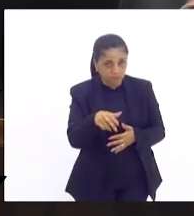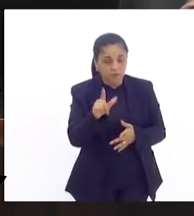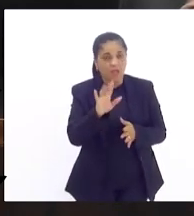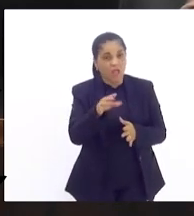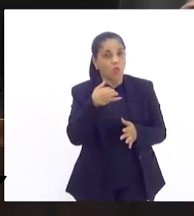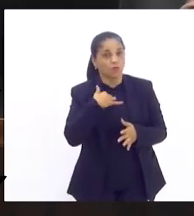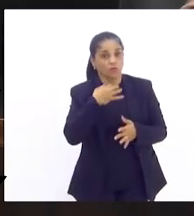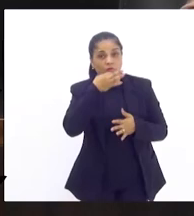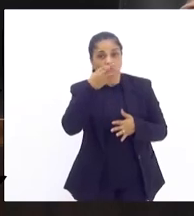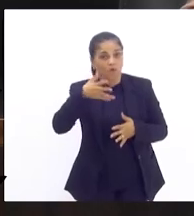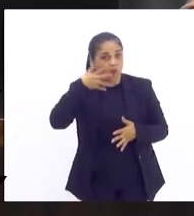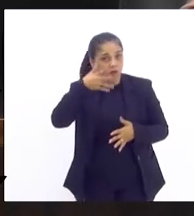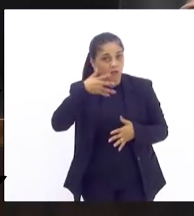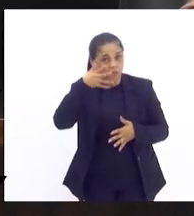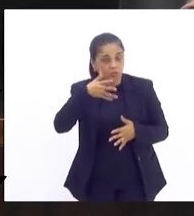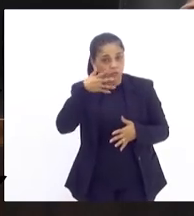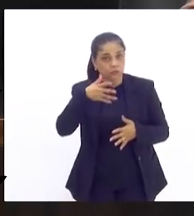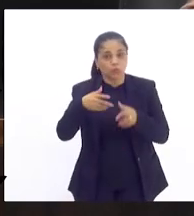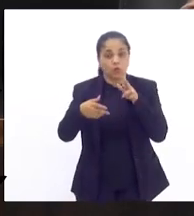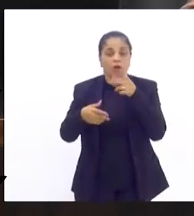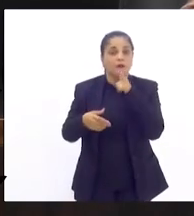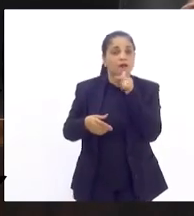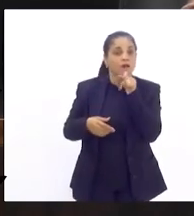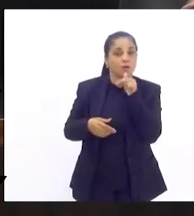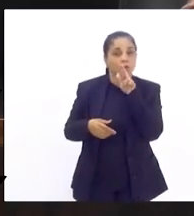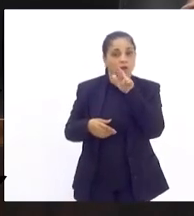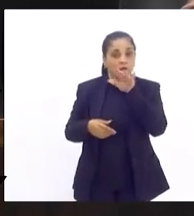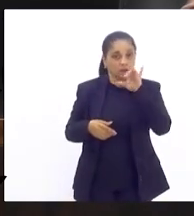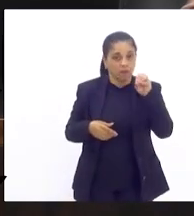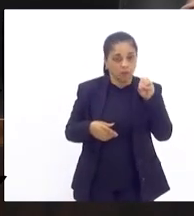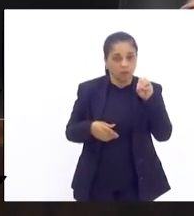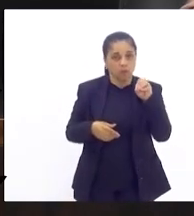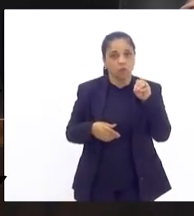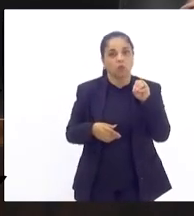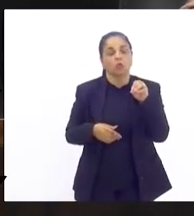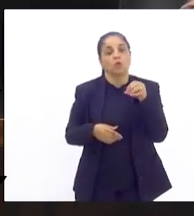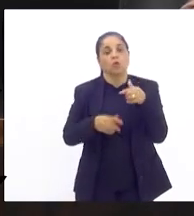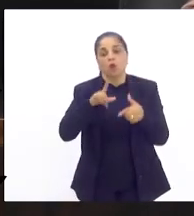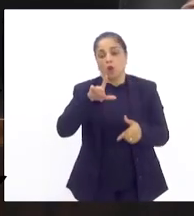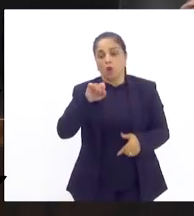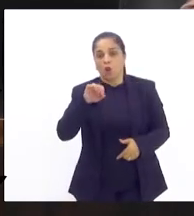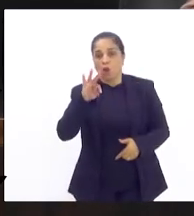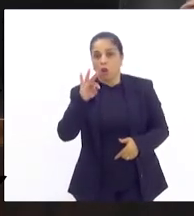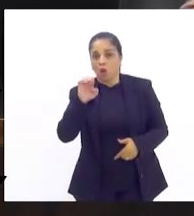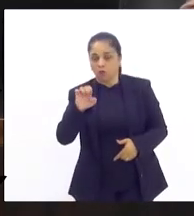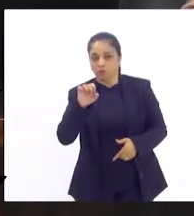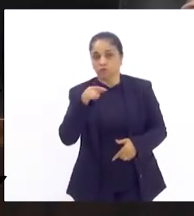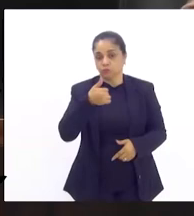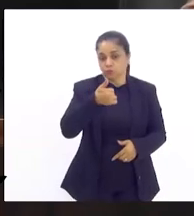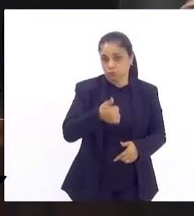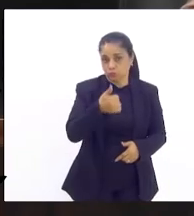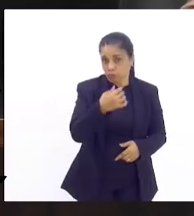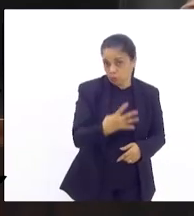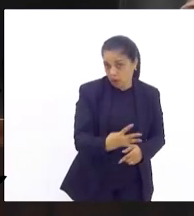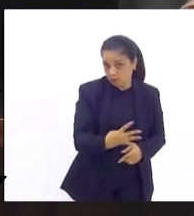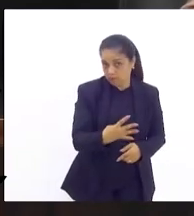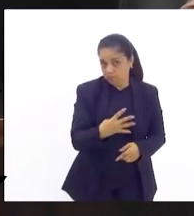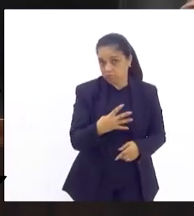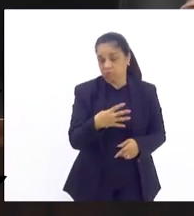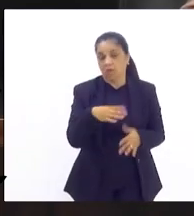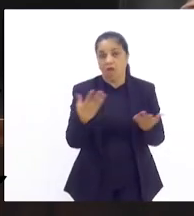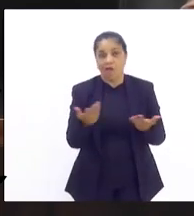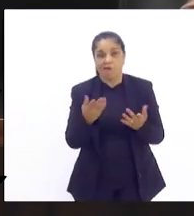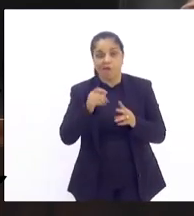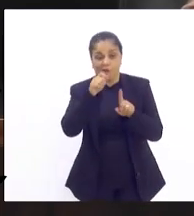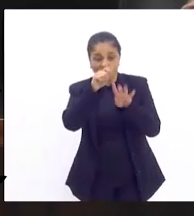concessão da Águas do Rio, lotes 1 e 4 da concessão. E no quarto trimestre